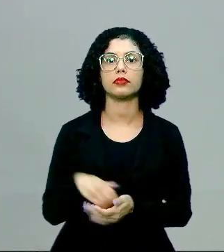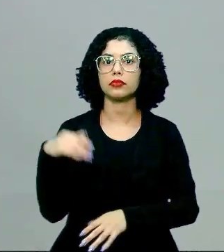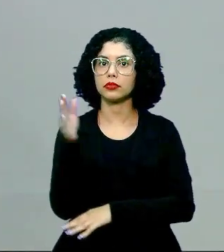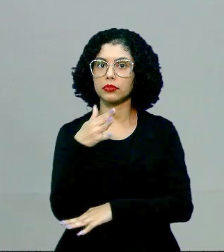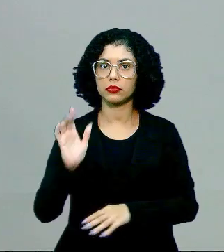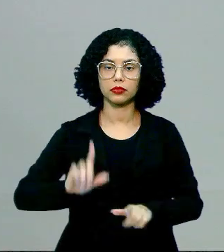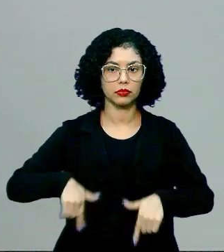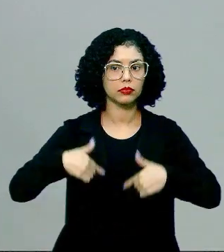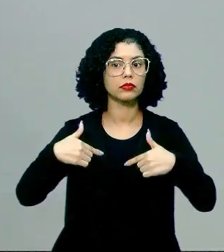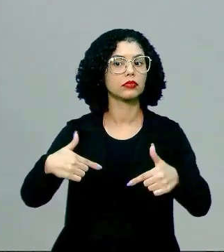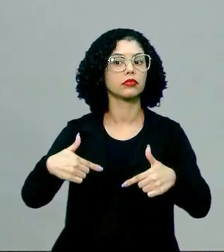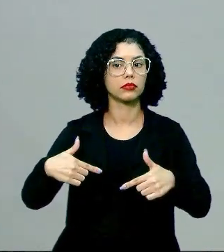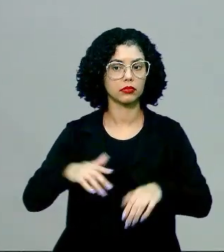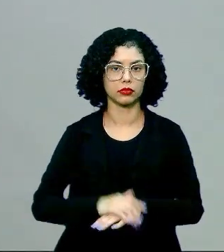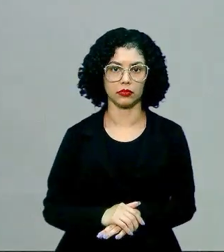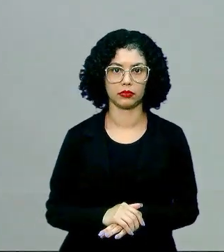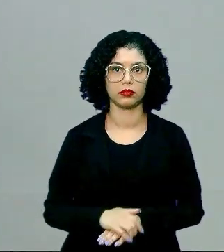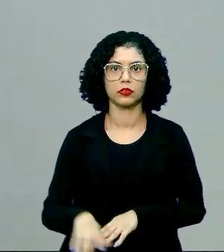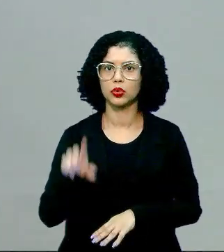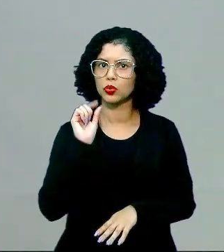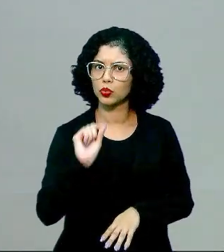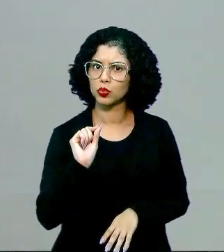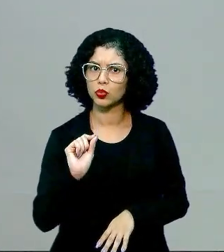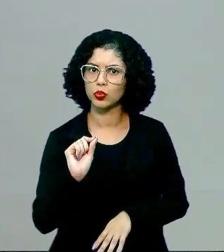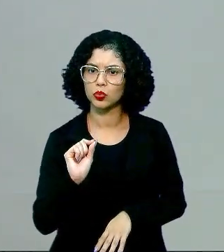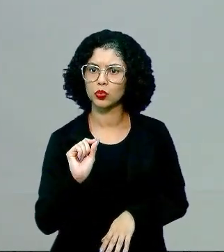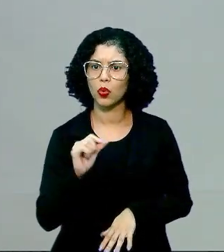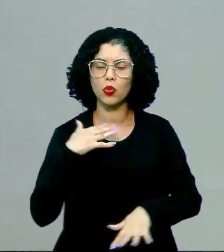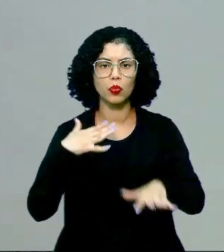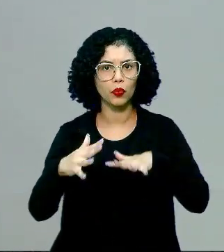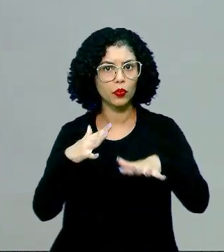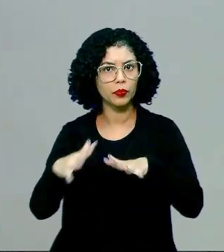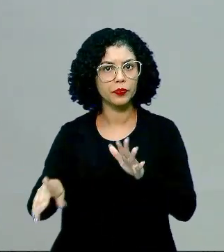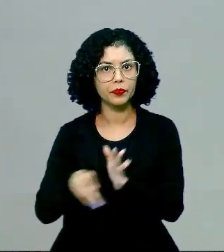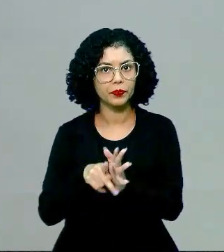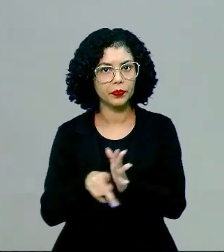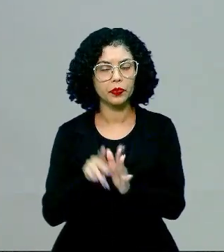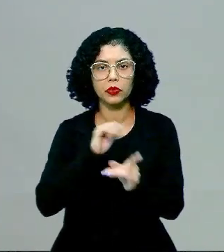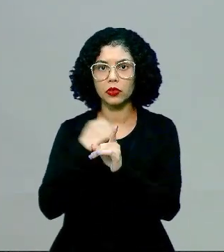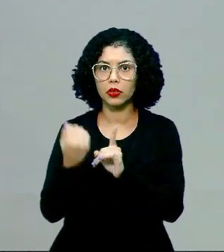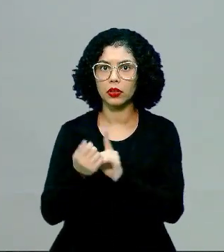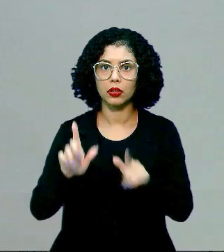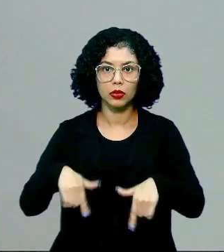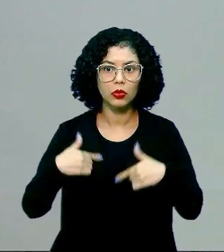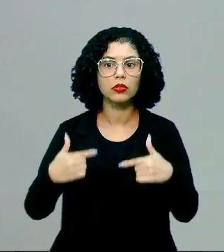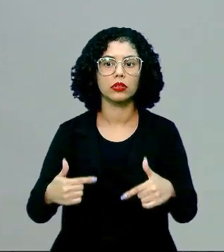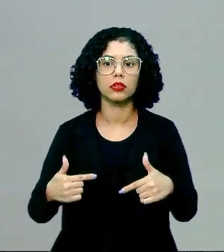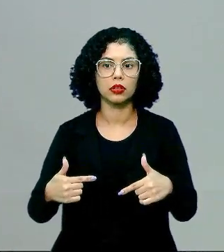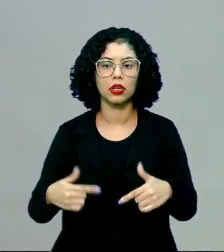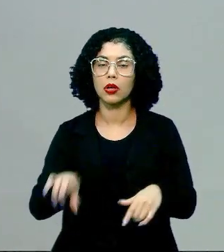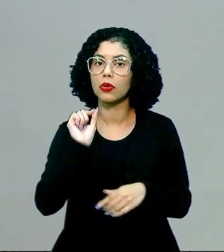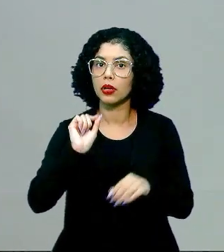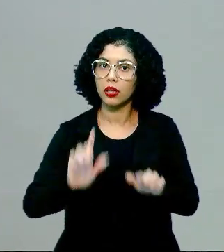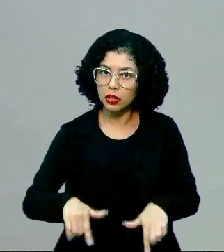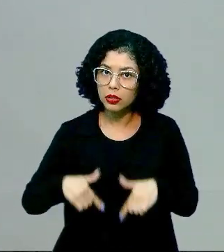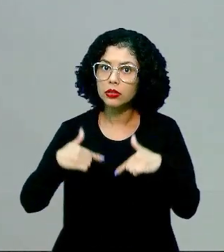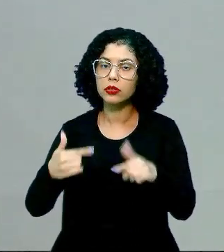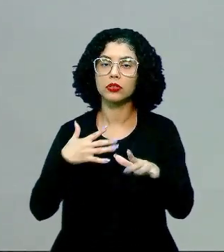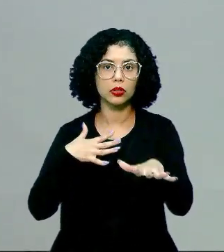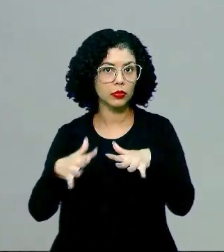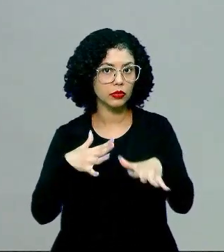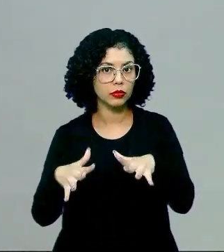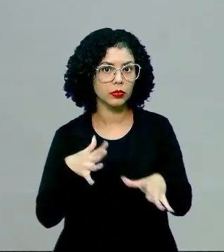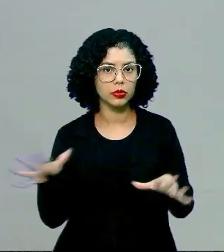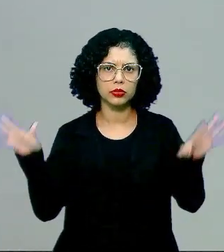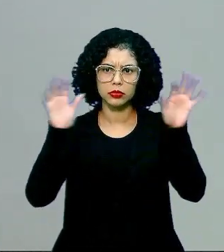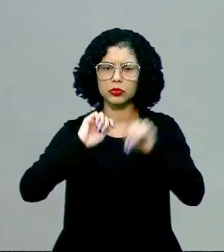bandeira de luta, né? Então, o que é que um determinado movimento social ele defende? O que defende o